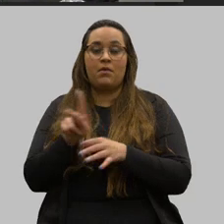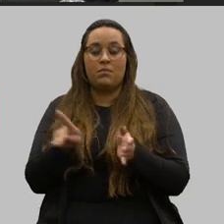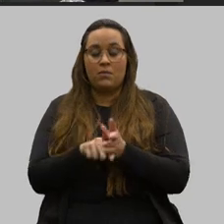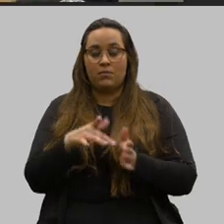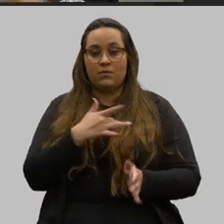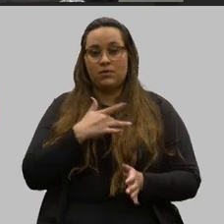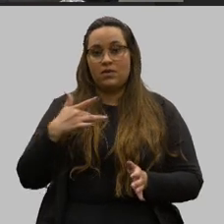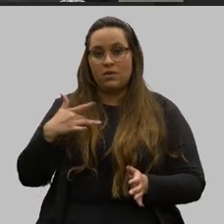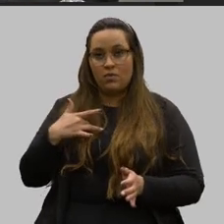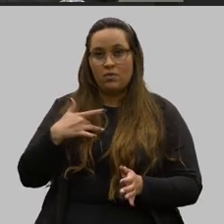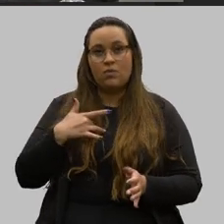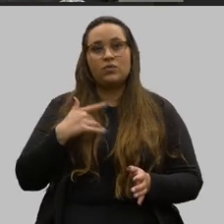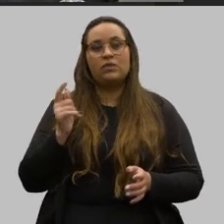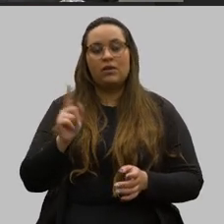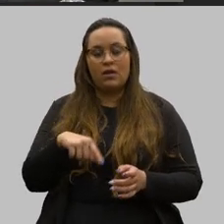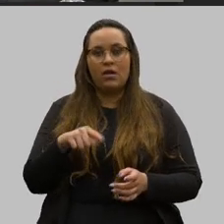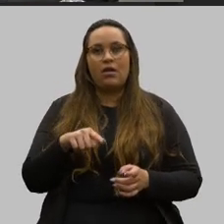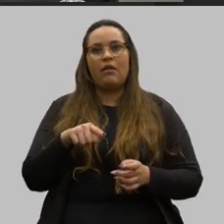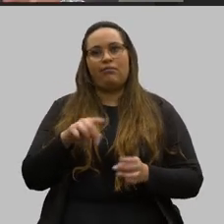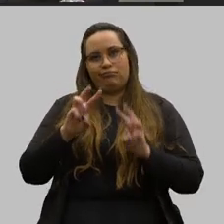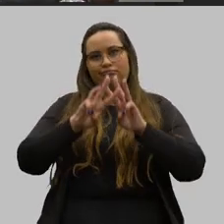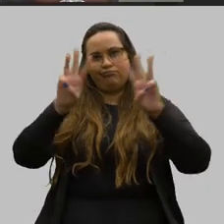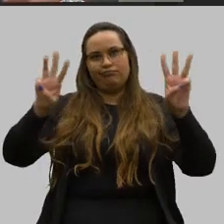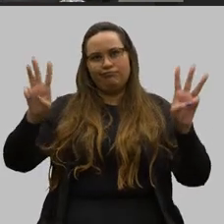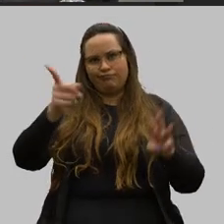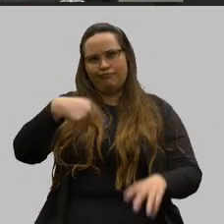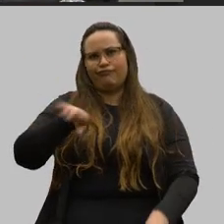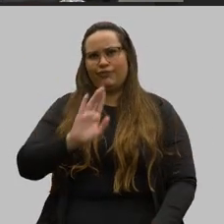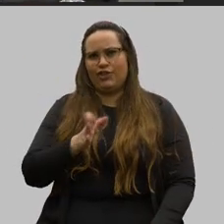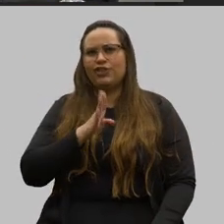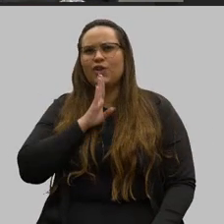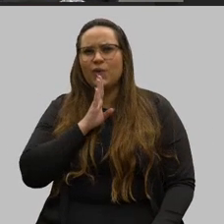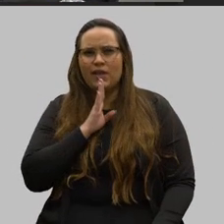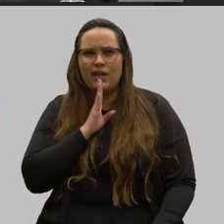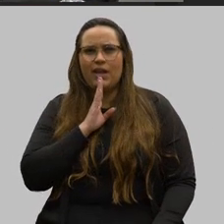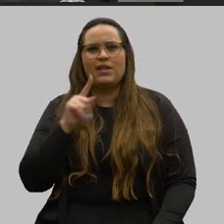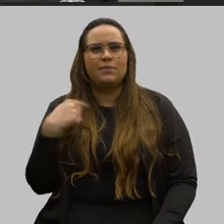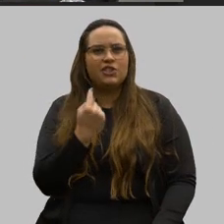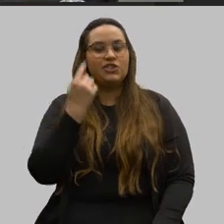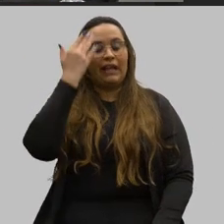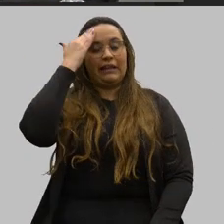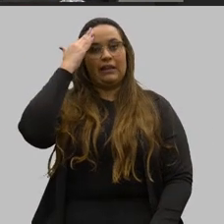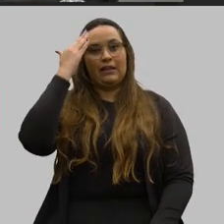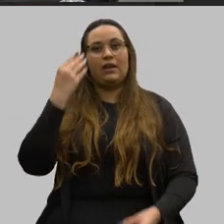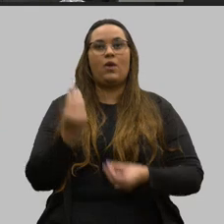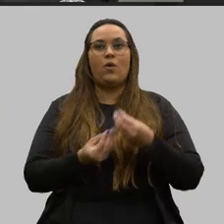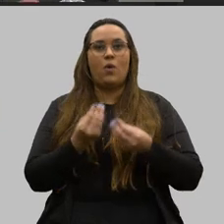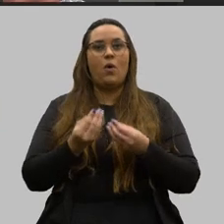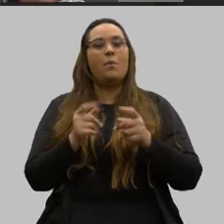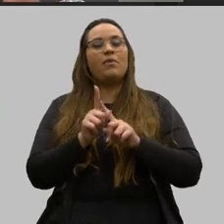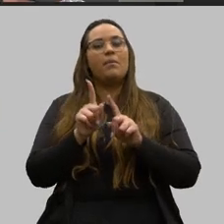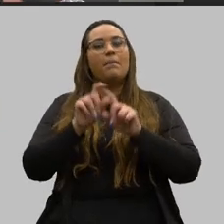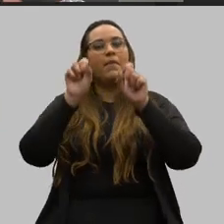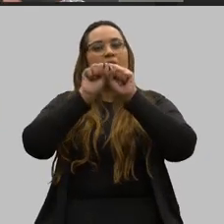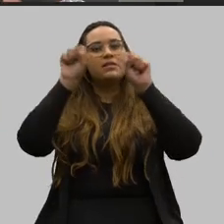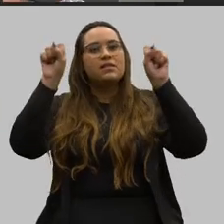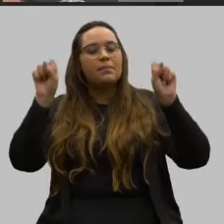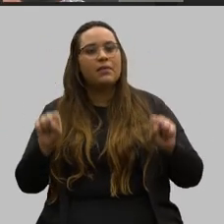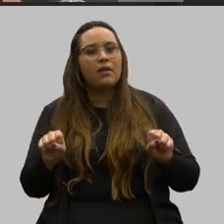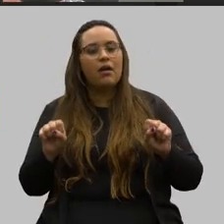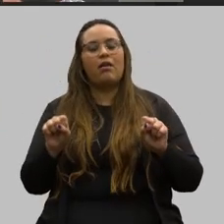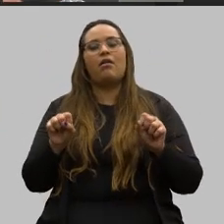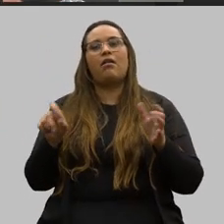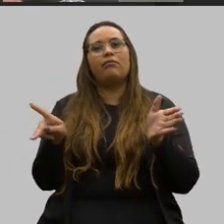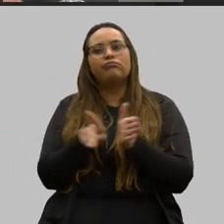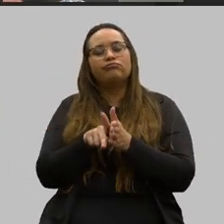formato Power Bi que é o formato já muito conhecido para que a gente tenha essa noção e seminários temáticos né eh